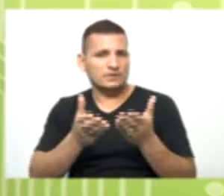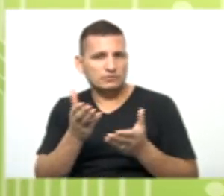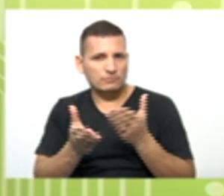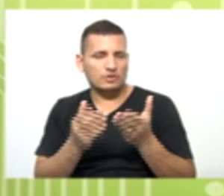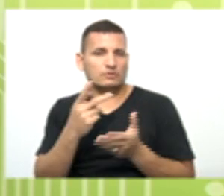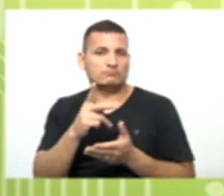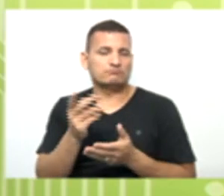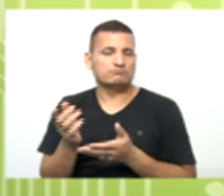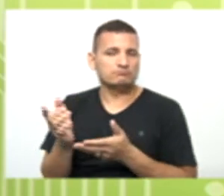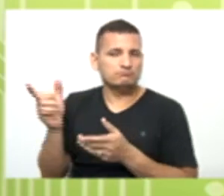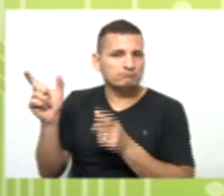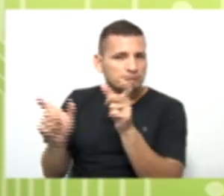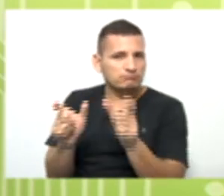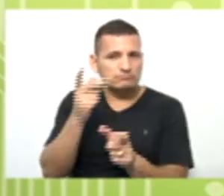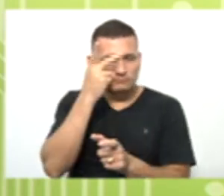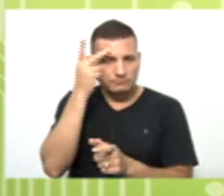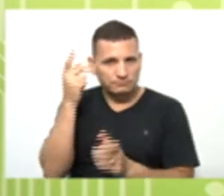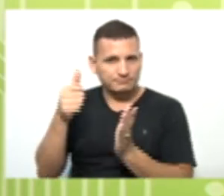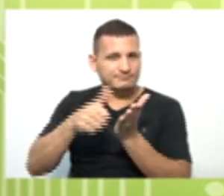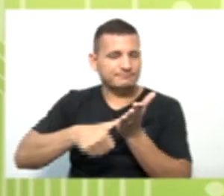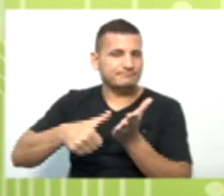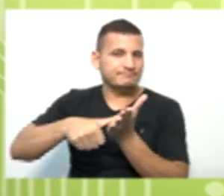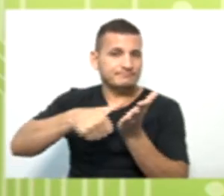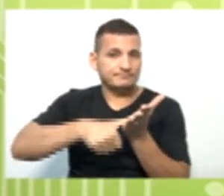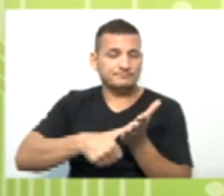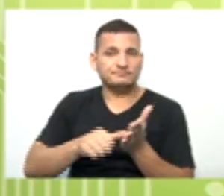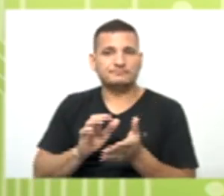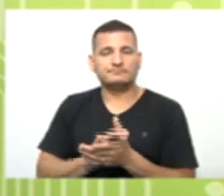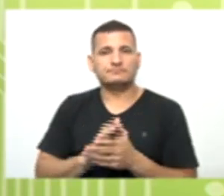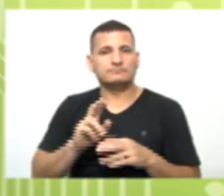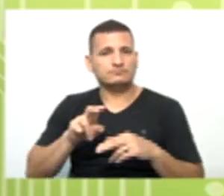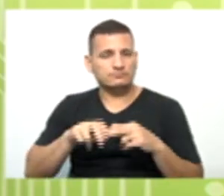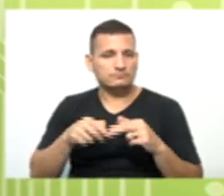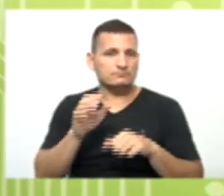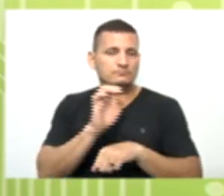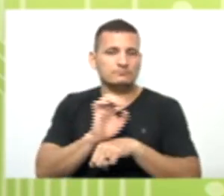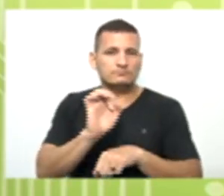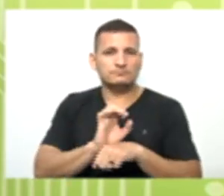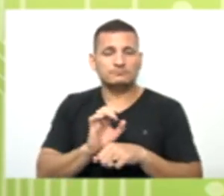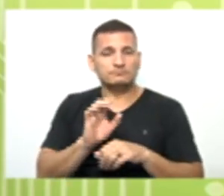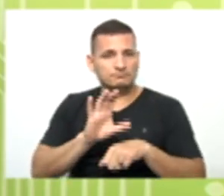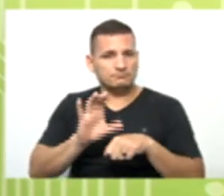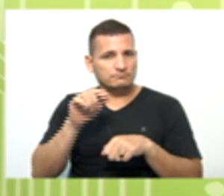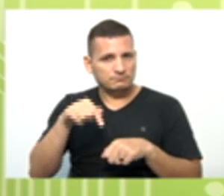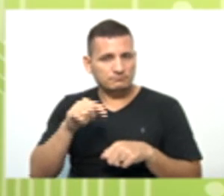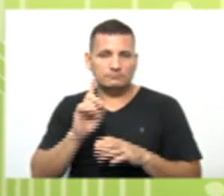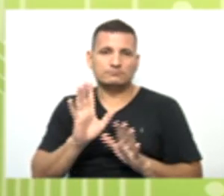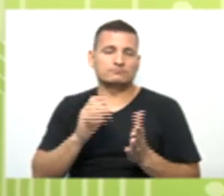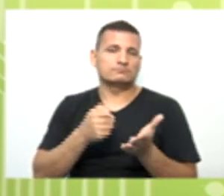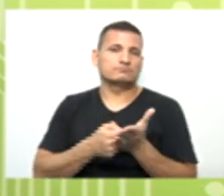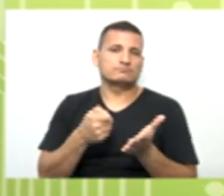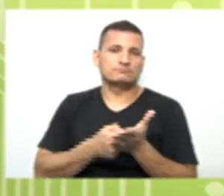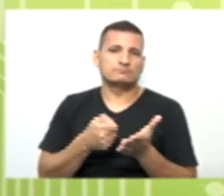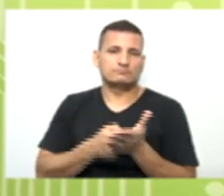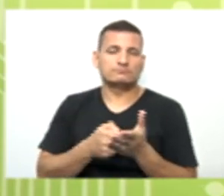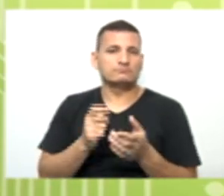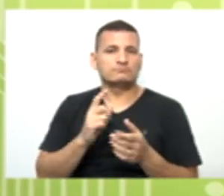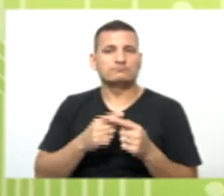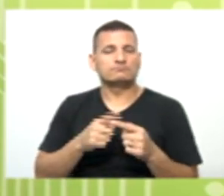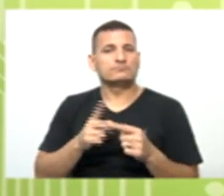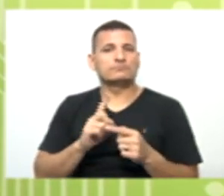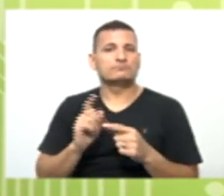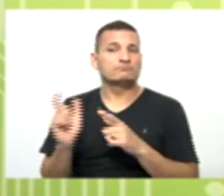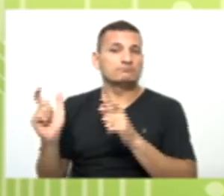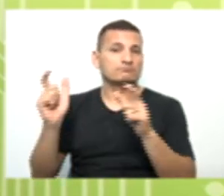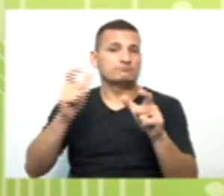seus cooperados. Por isso que o estágio no nosso curso ele não é obrigatório, porque não são todas as localidades